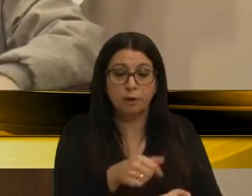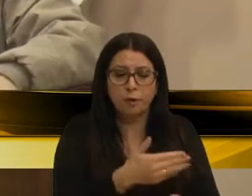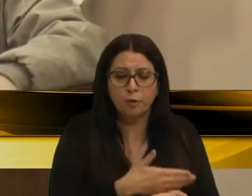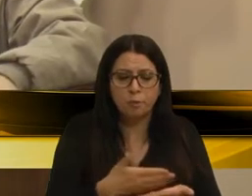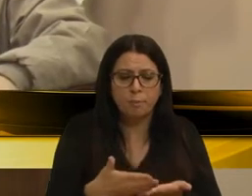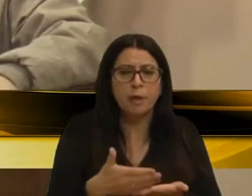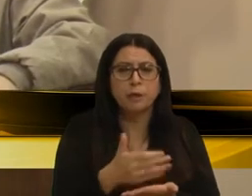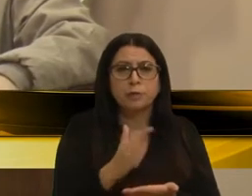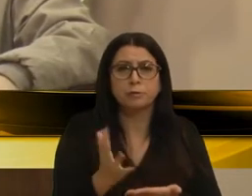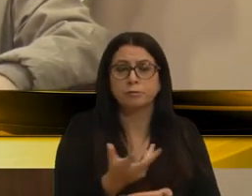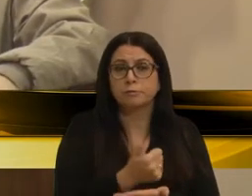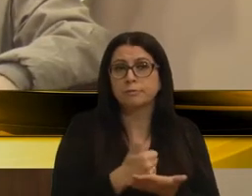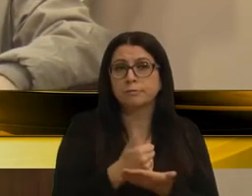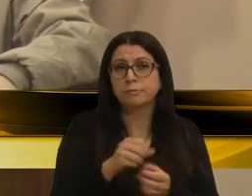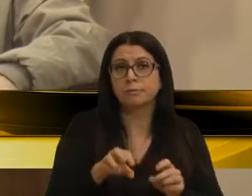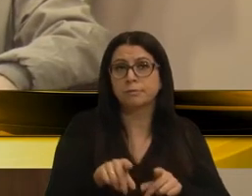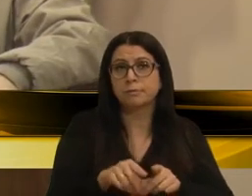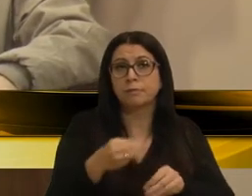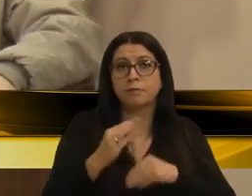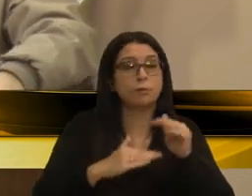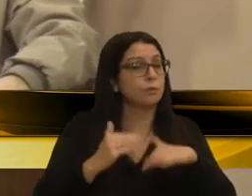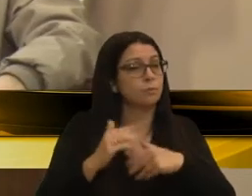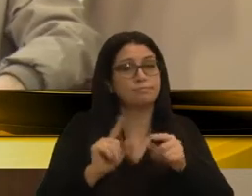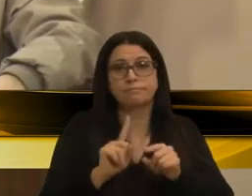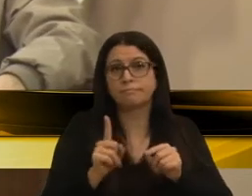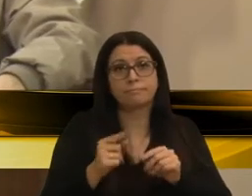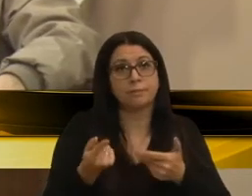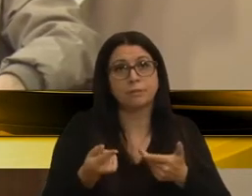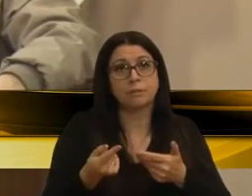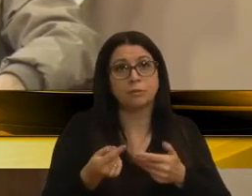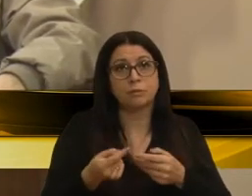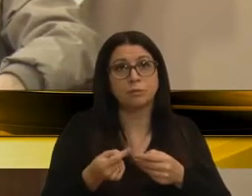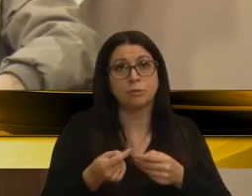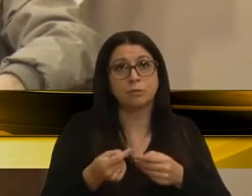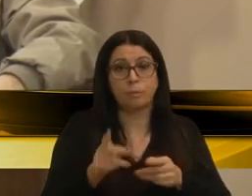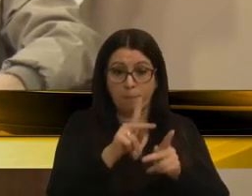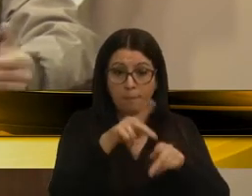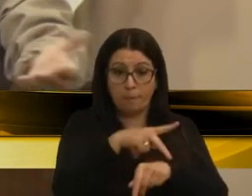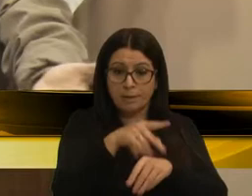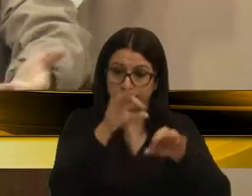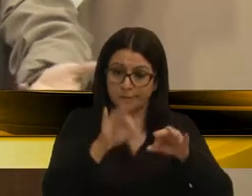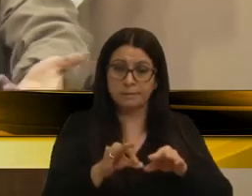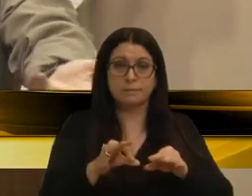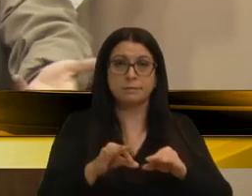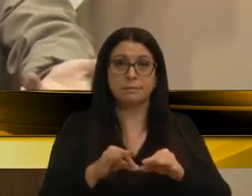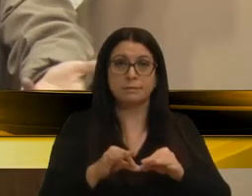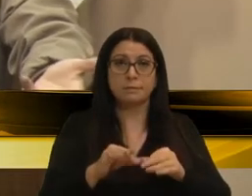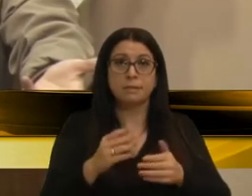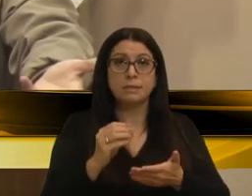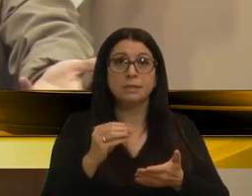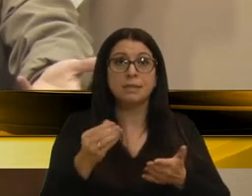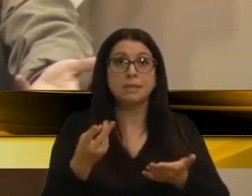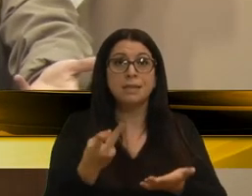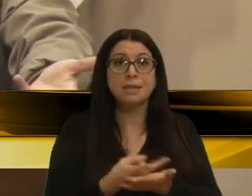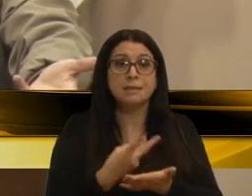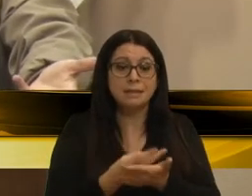educação, nós não construiremos uma nação soberana. E se esse alicerce